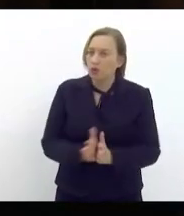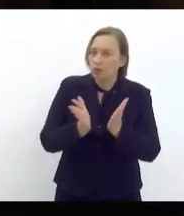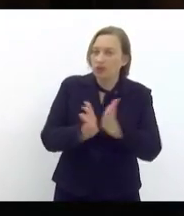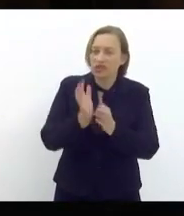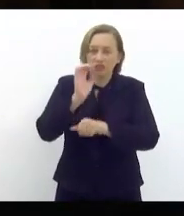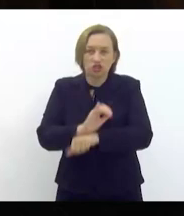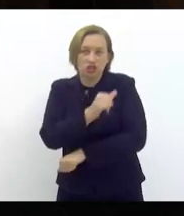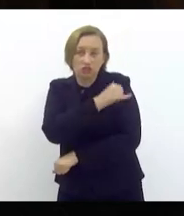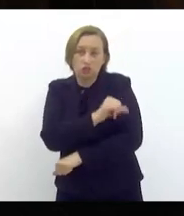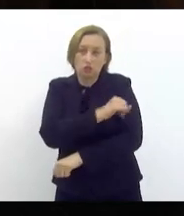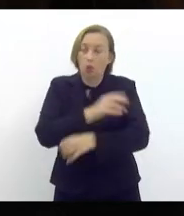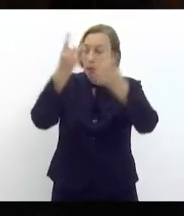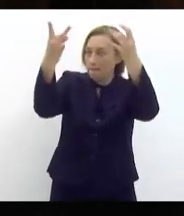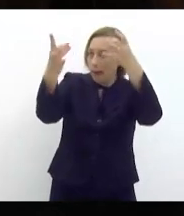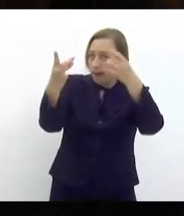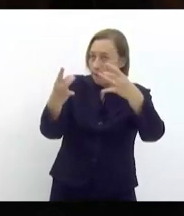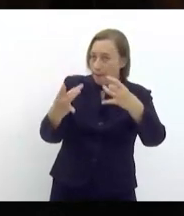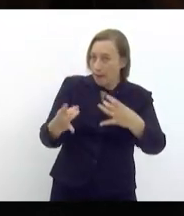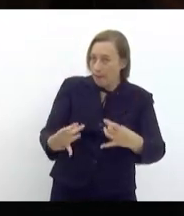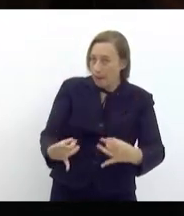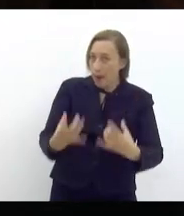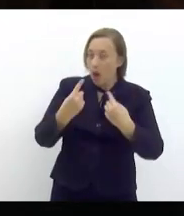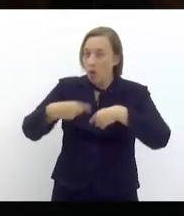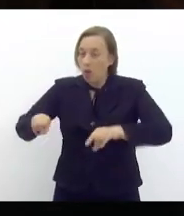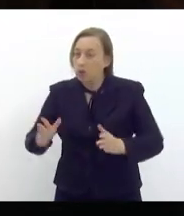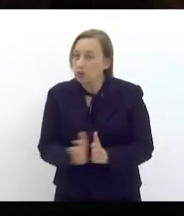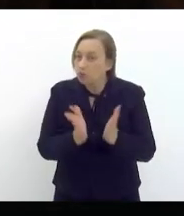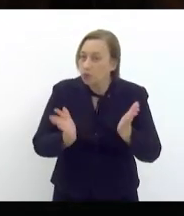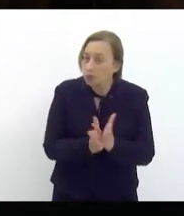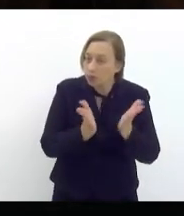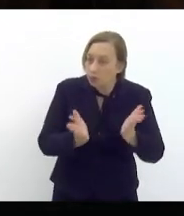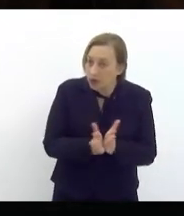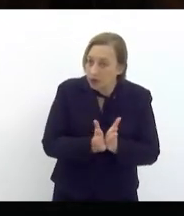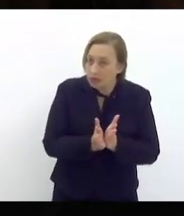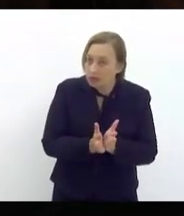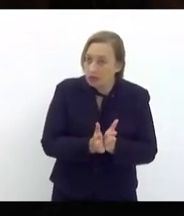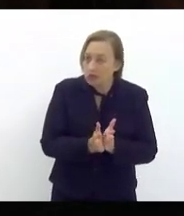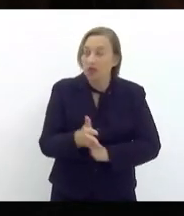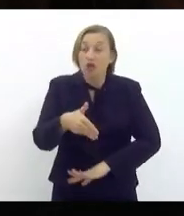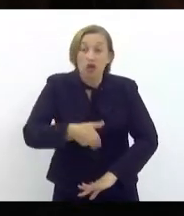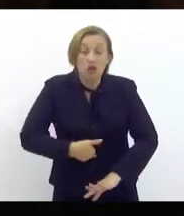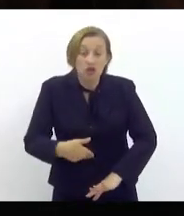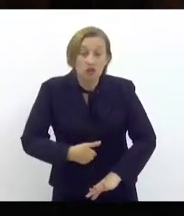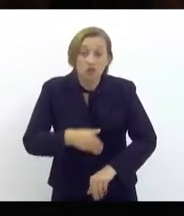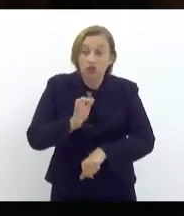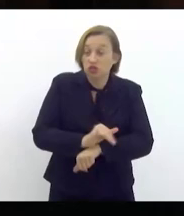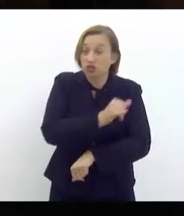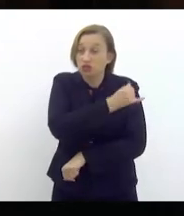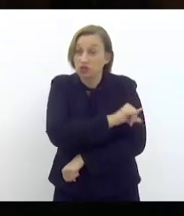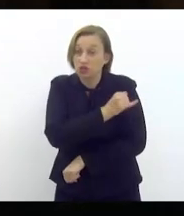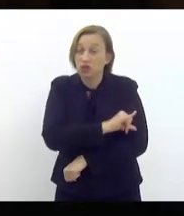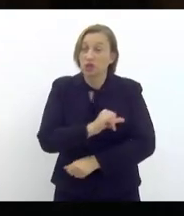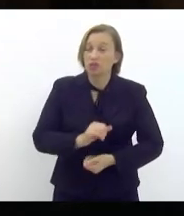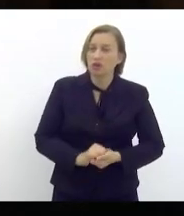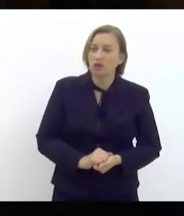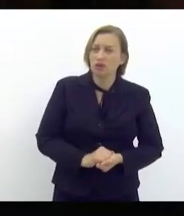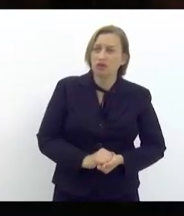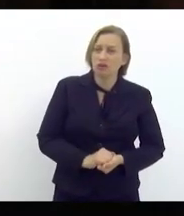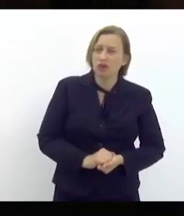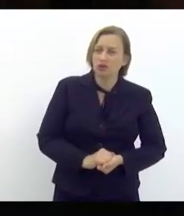estar melhor detalhados e o combate à miséria ainda o combate à miséria e fome extrema no estado do Rio de Janeiro ainda que esteja